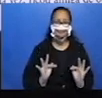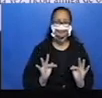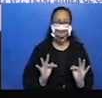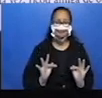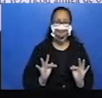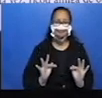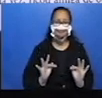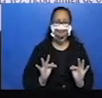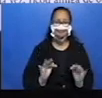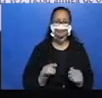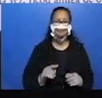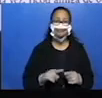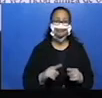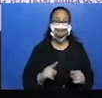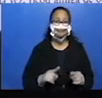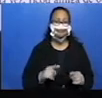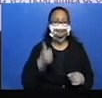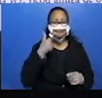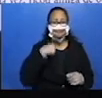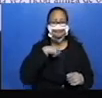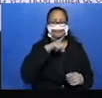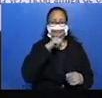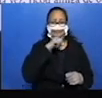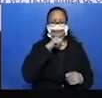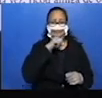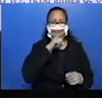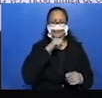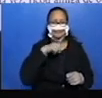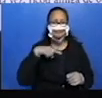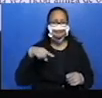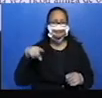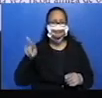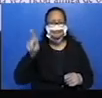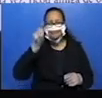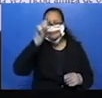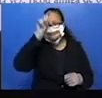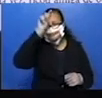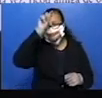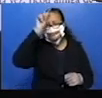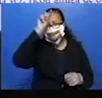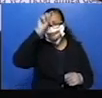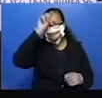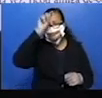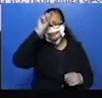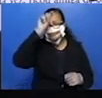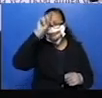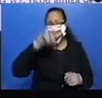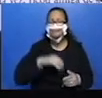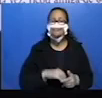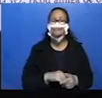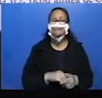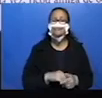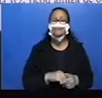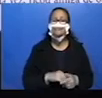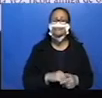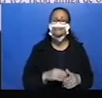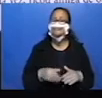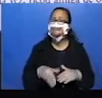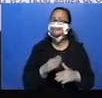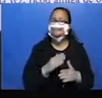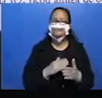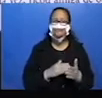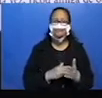Finalmente, minha mãe venceu e fomos ao Egito em uma viagem organizada por uma agência, que deixava